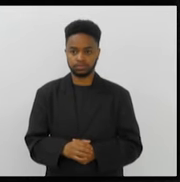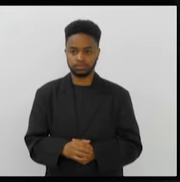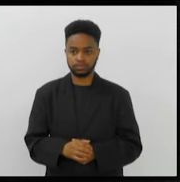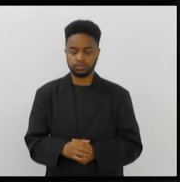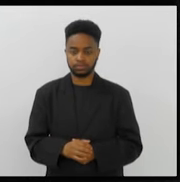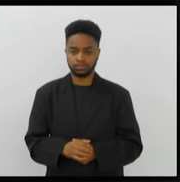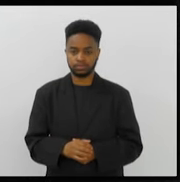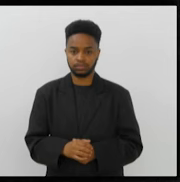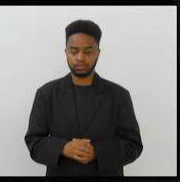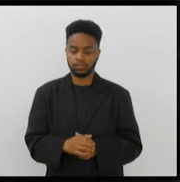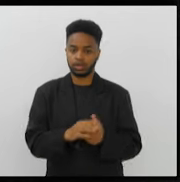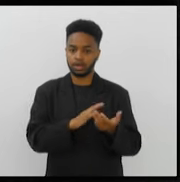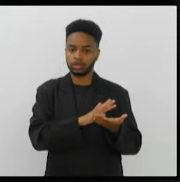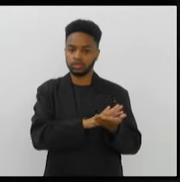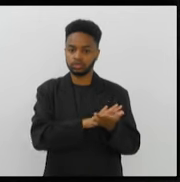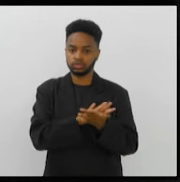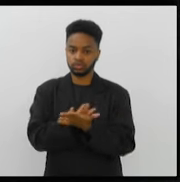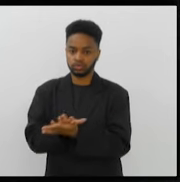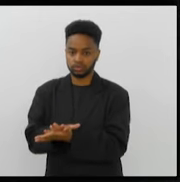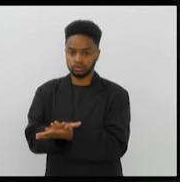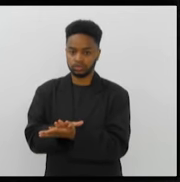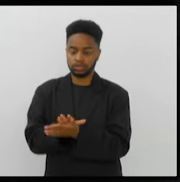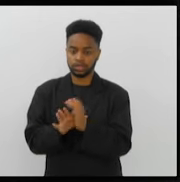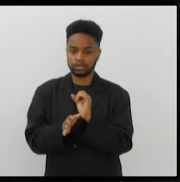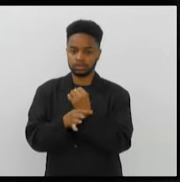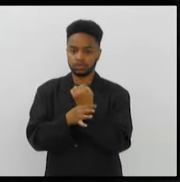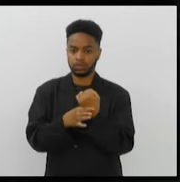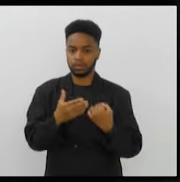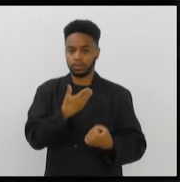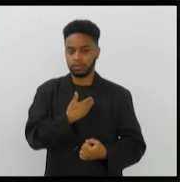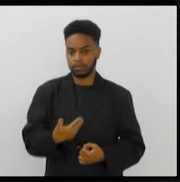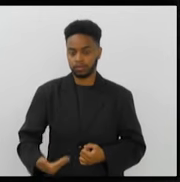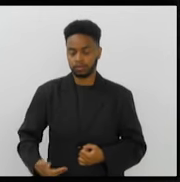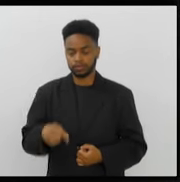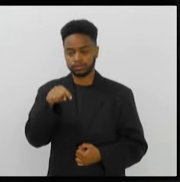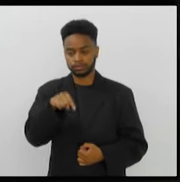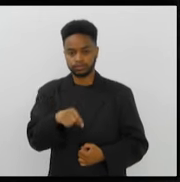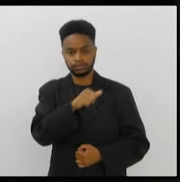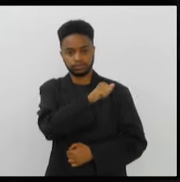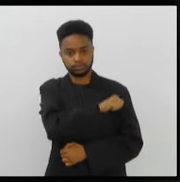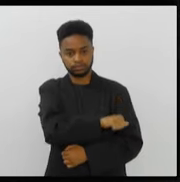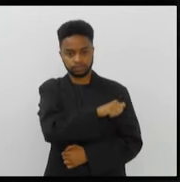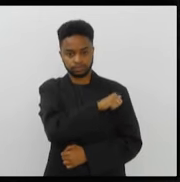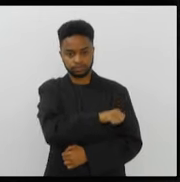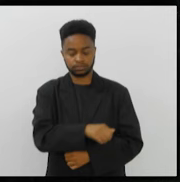a destruição da segurança pública no estado do Rio de Janeiro.